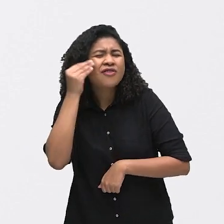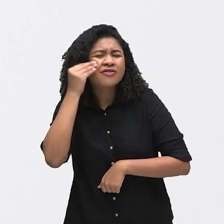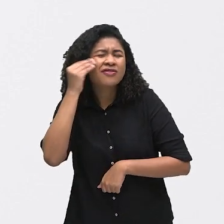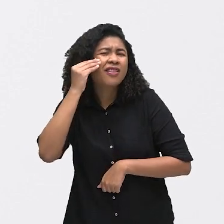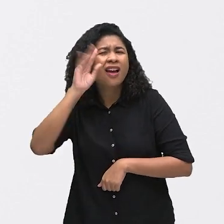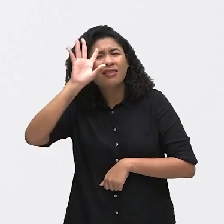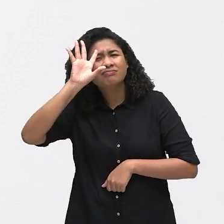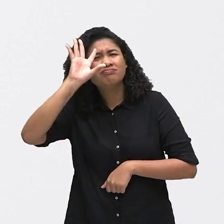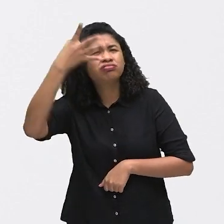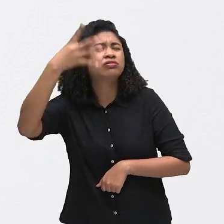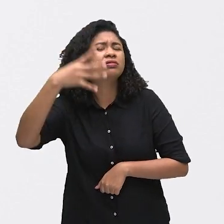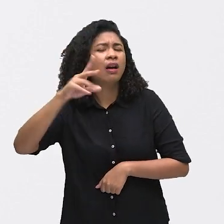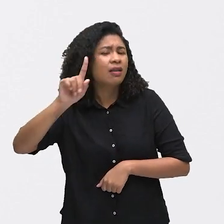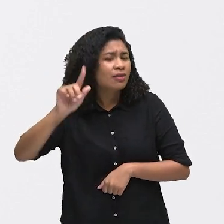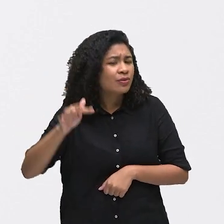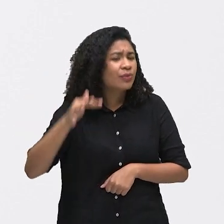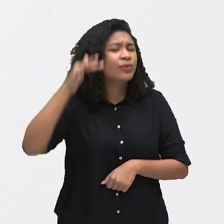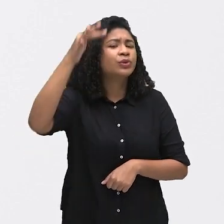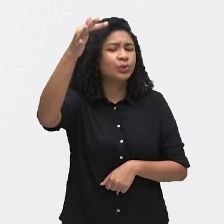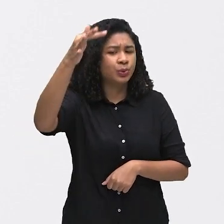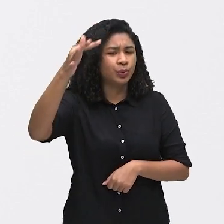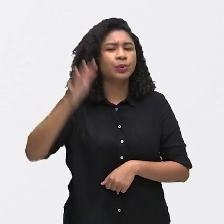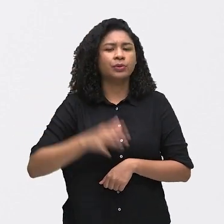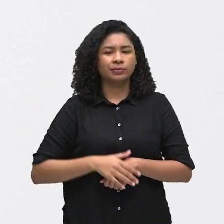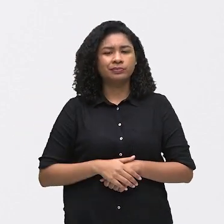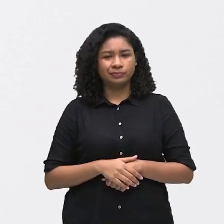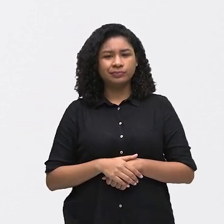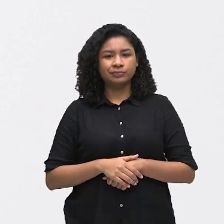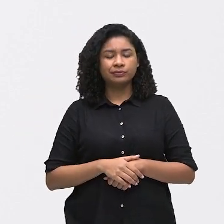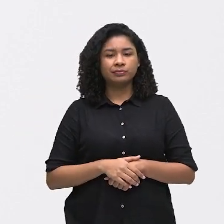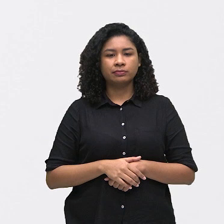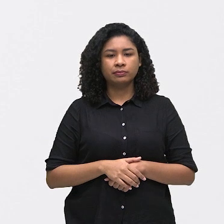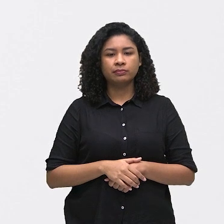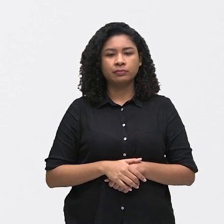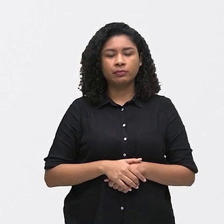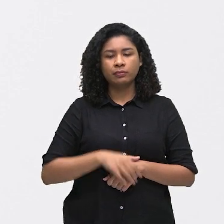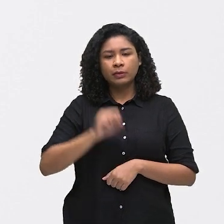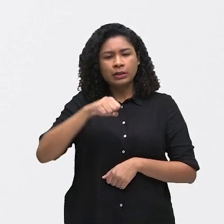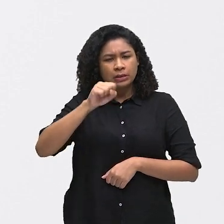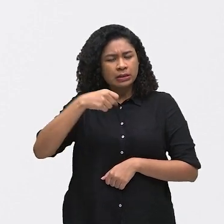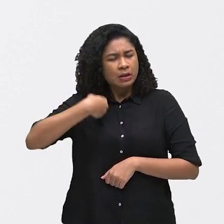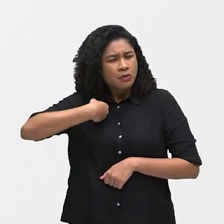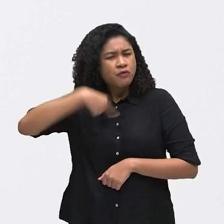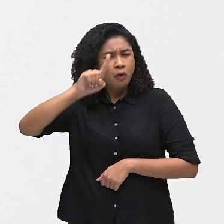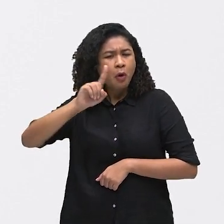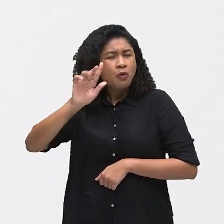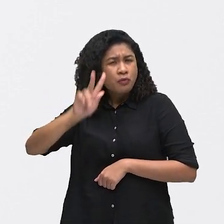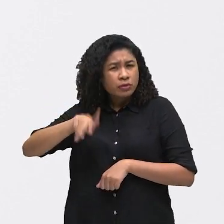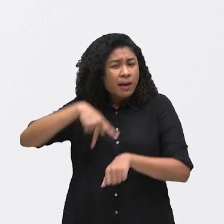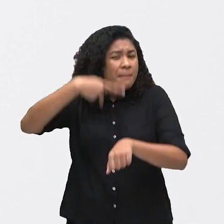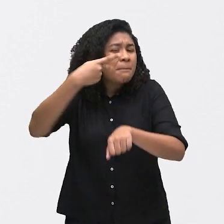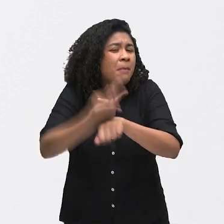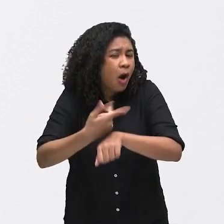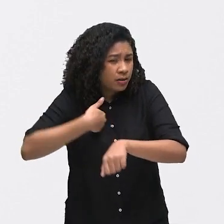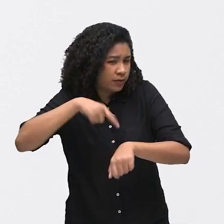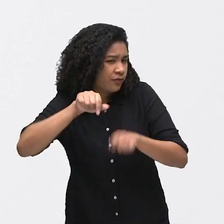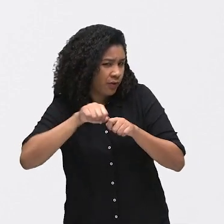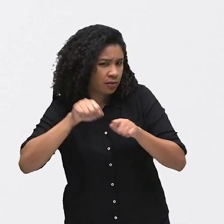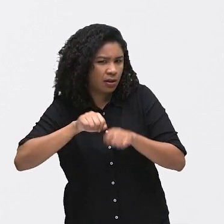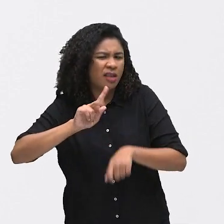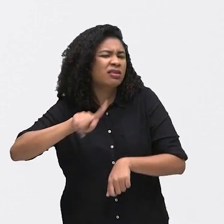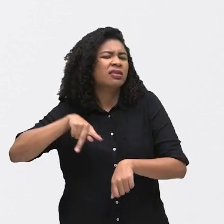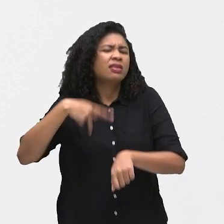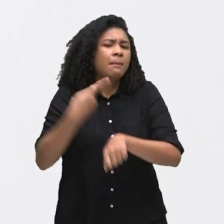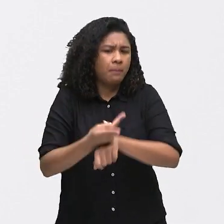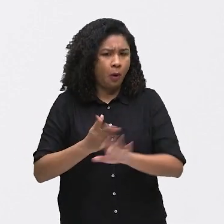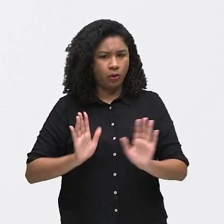não cuidei no passado, eu ainda vou cuidar, eu cuidarei disto mais tarde. Aqui está nos tempos simples